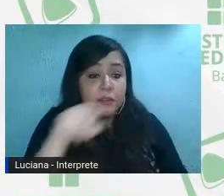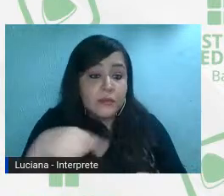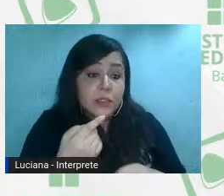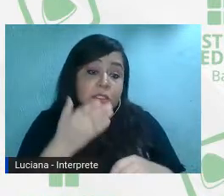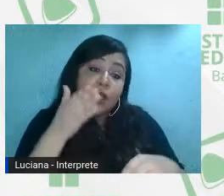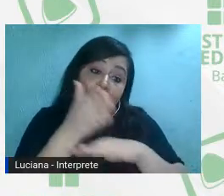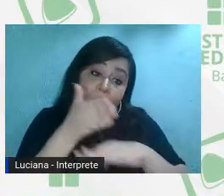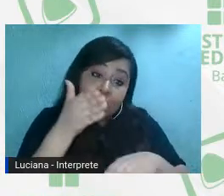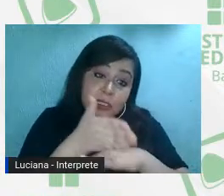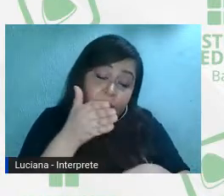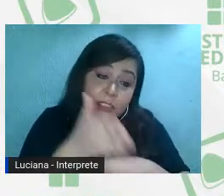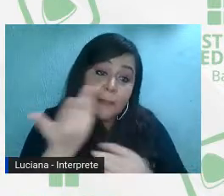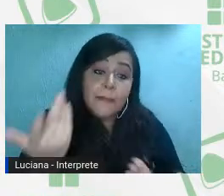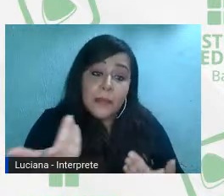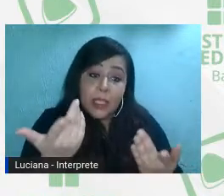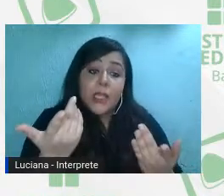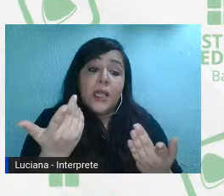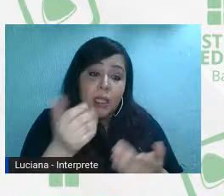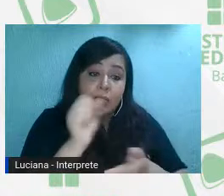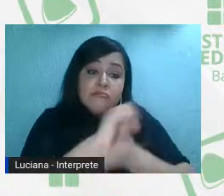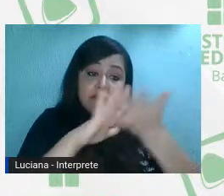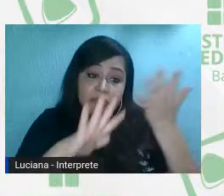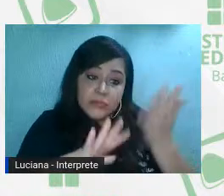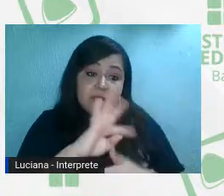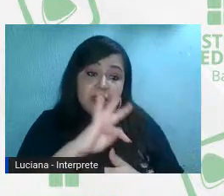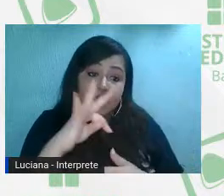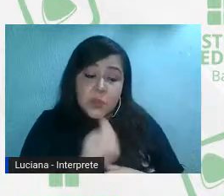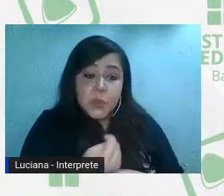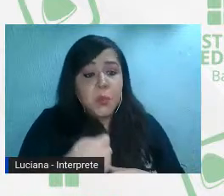você tentou resolver a questão à medida de um